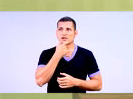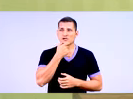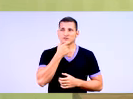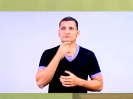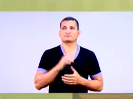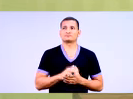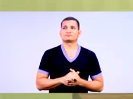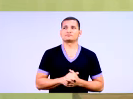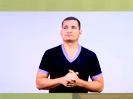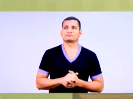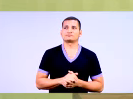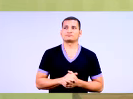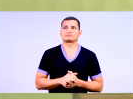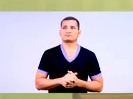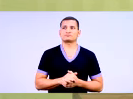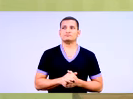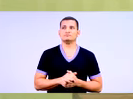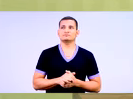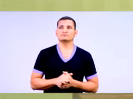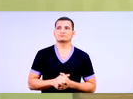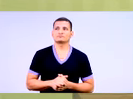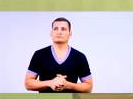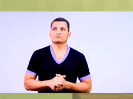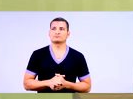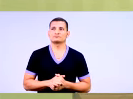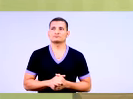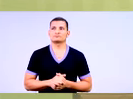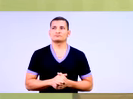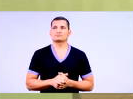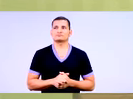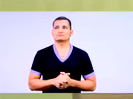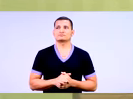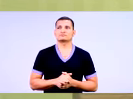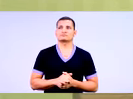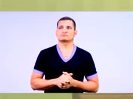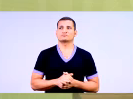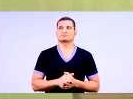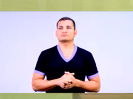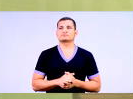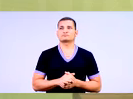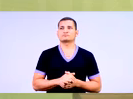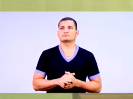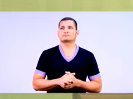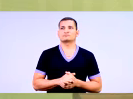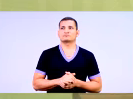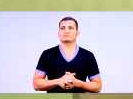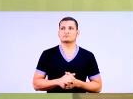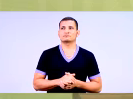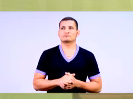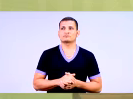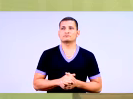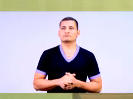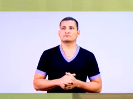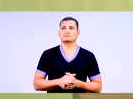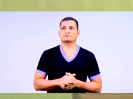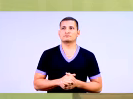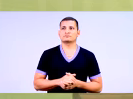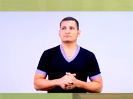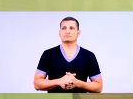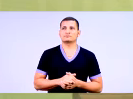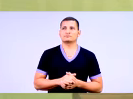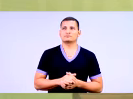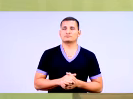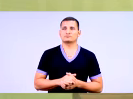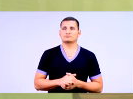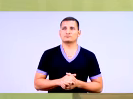students MG meeting are understanding everything here. Então, ele escreveu em inglês, isso quer dizer